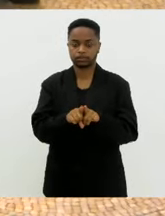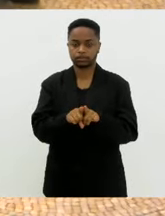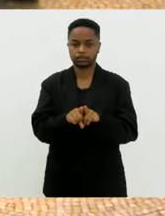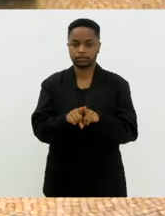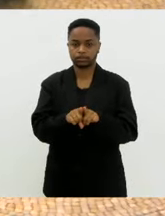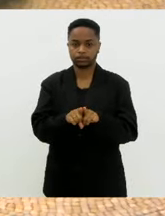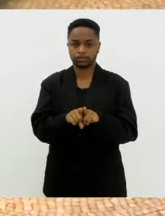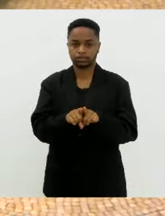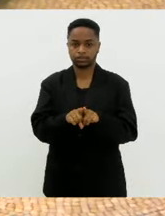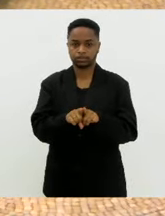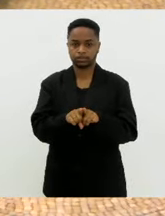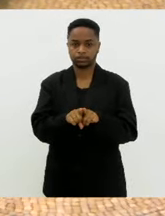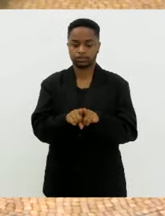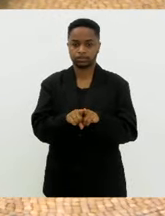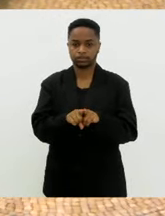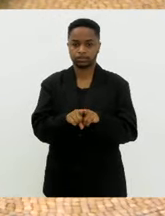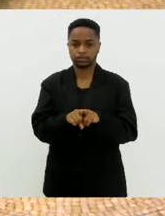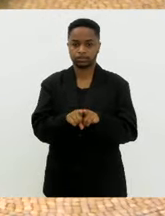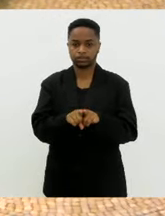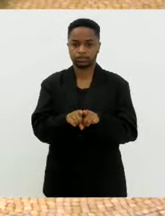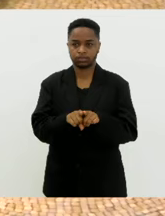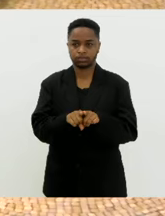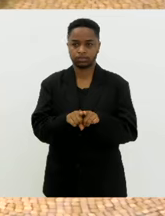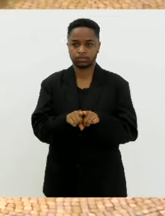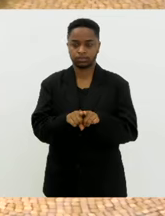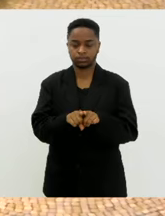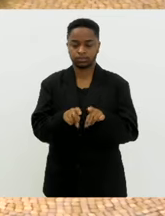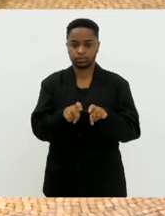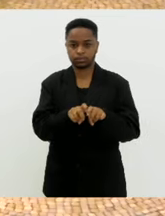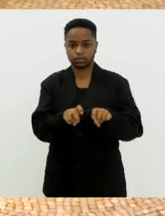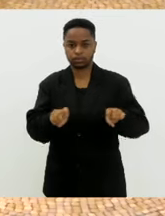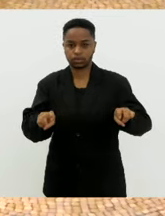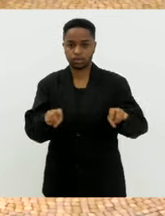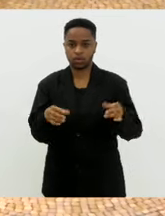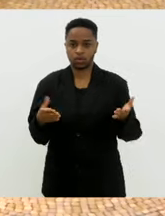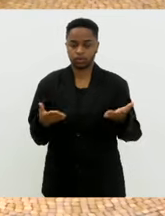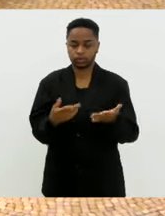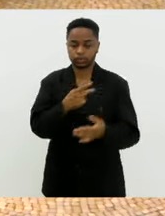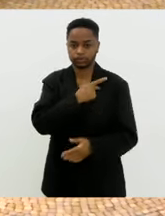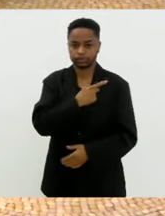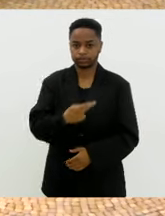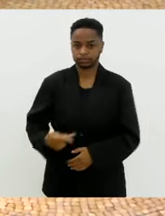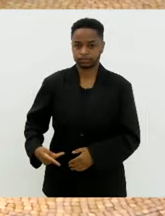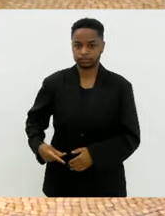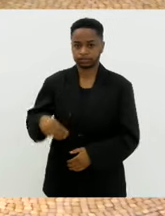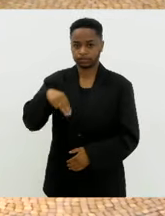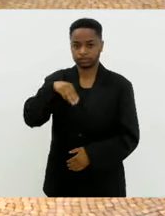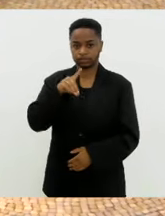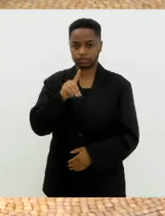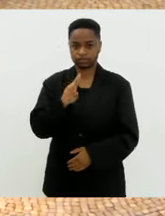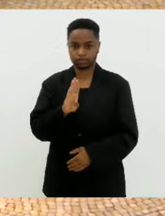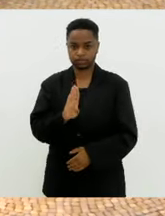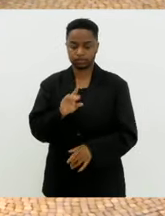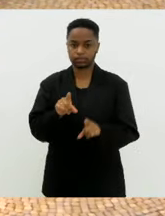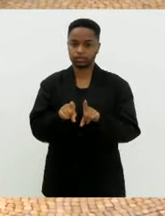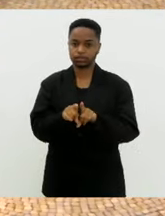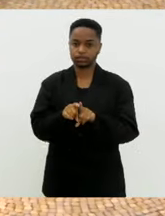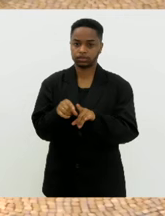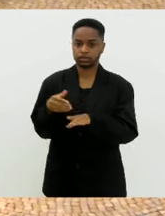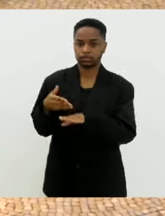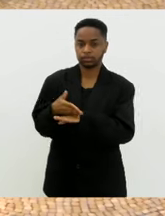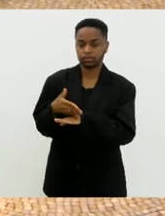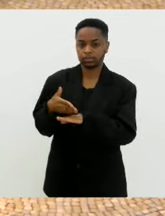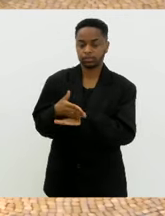a mesa que hoje preside o MDB e a presença